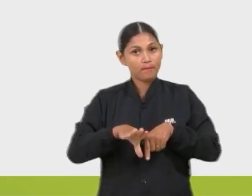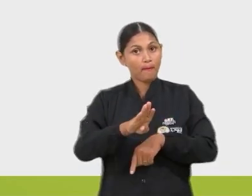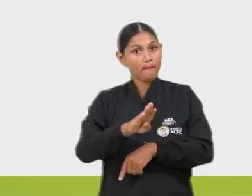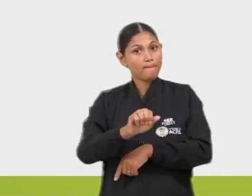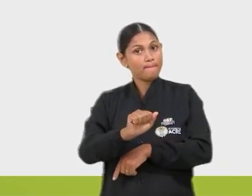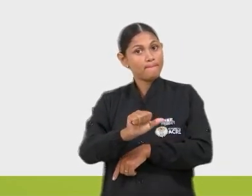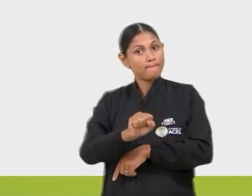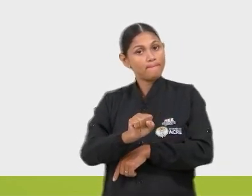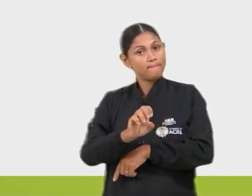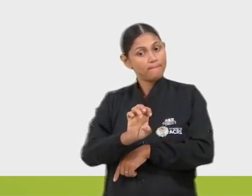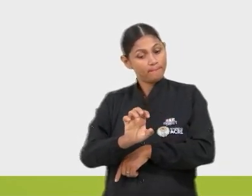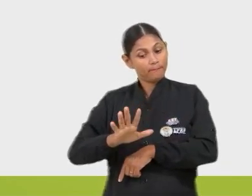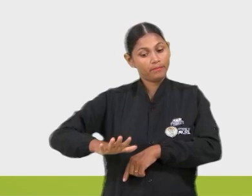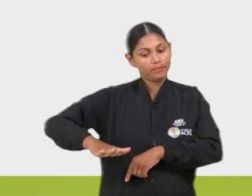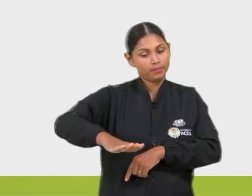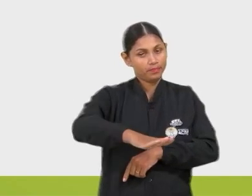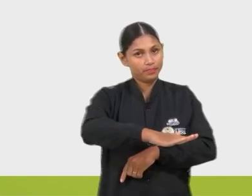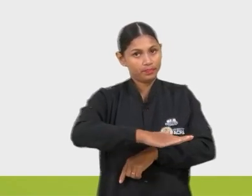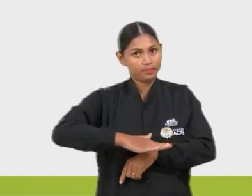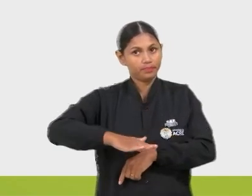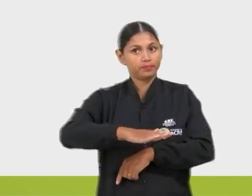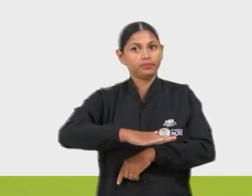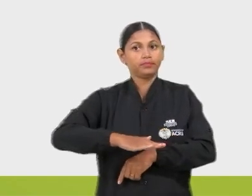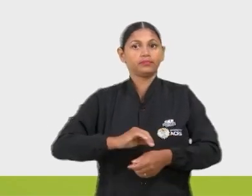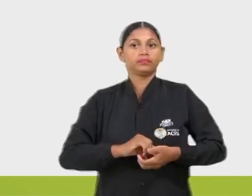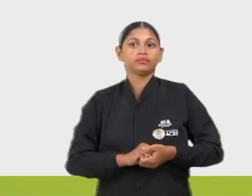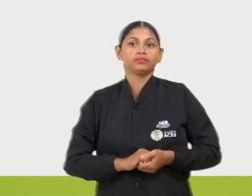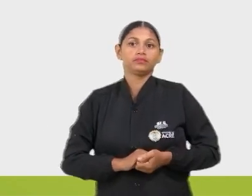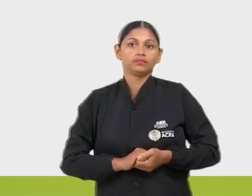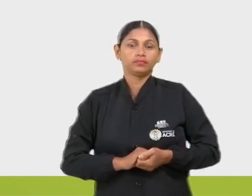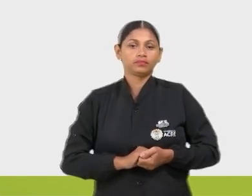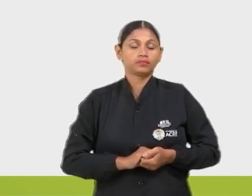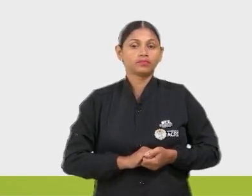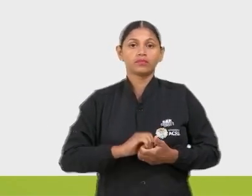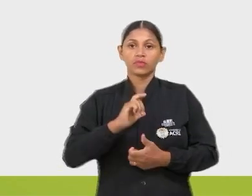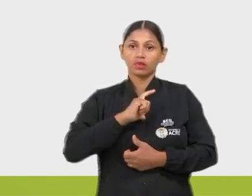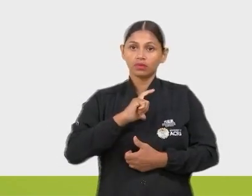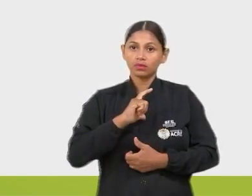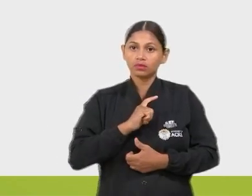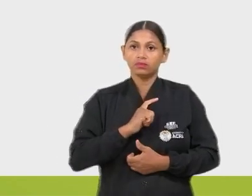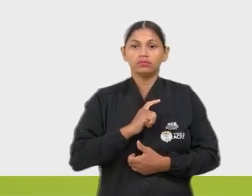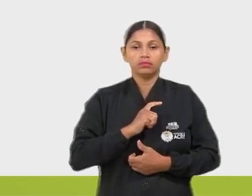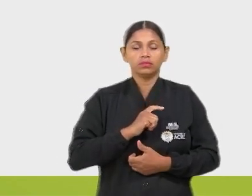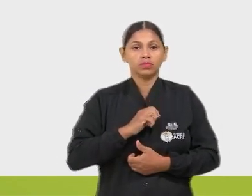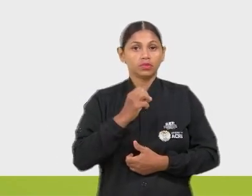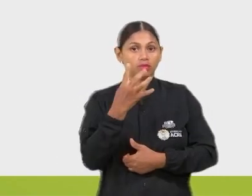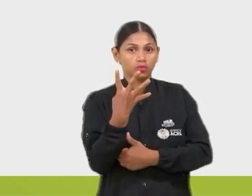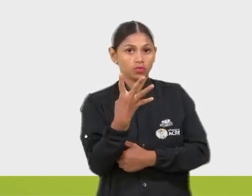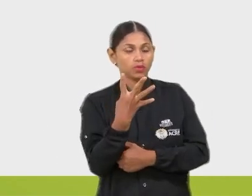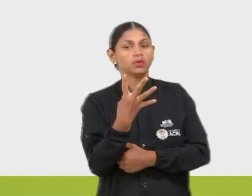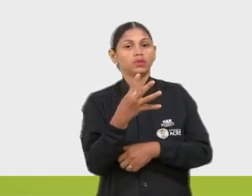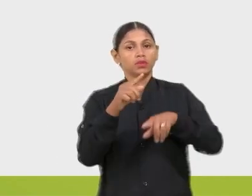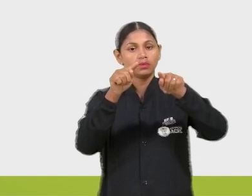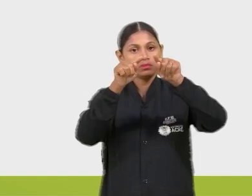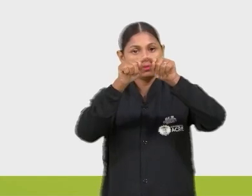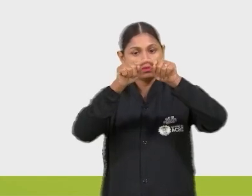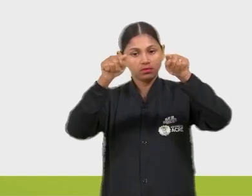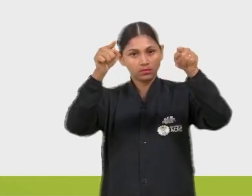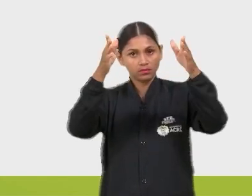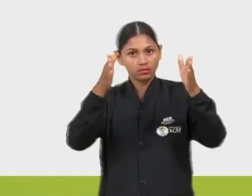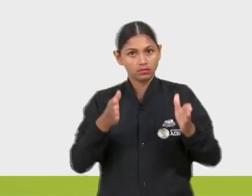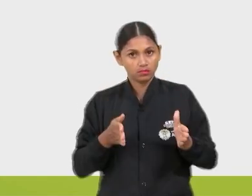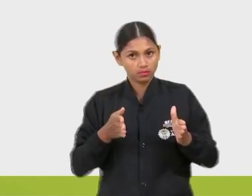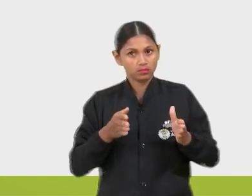base quadrangular, ou seja, pirâmide quadrangular reta. Olha aqui o número de vértices. 1, 2, 3 e 4 vértices, tá vendo?